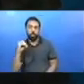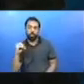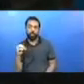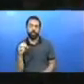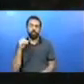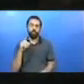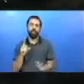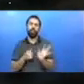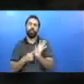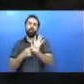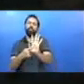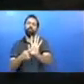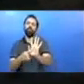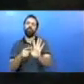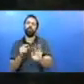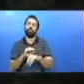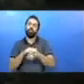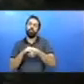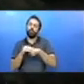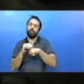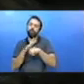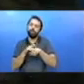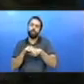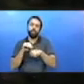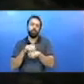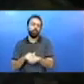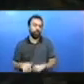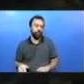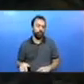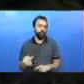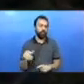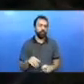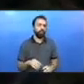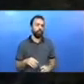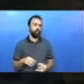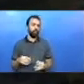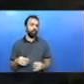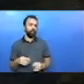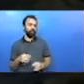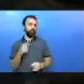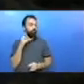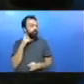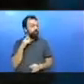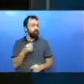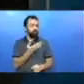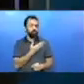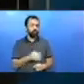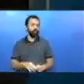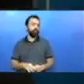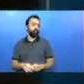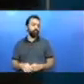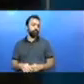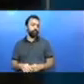forma carinhosa, uma forma diminutiva de falar. Agora vejam, o boneco do boi, lá na página 51.